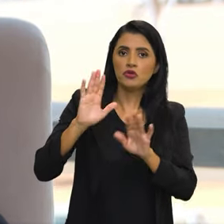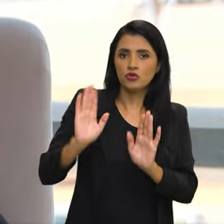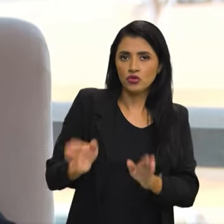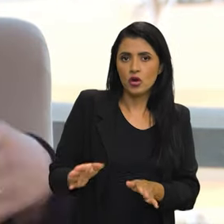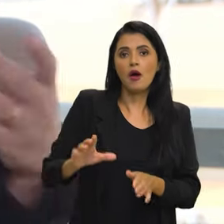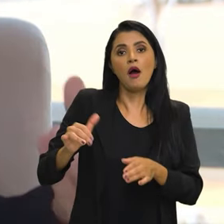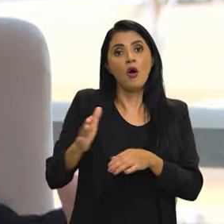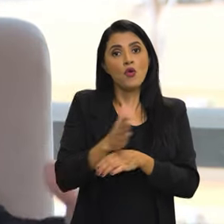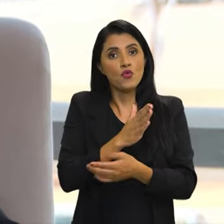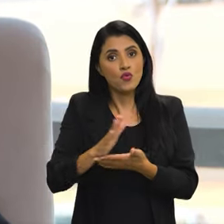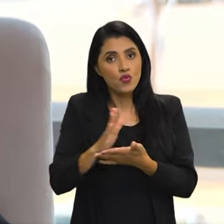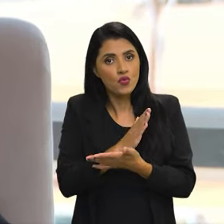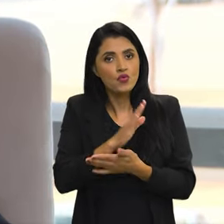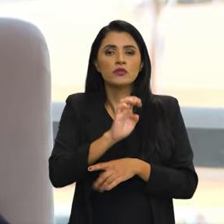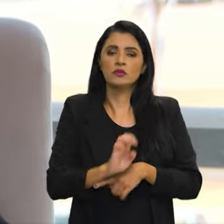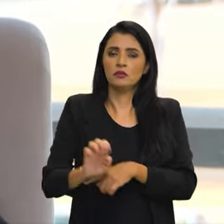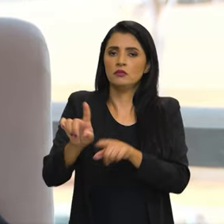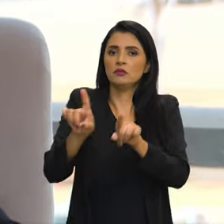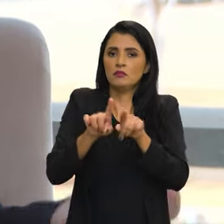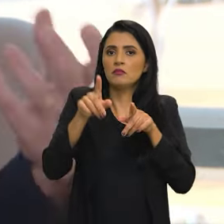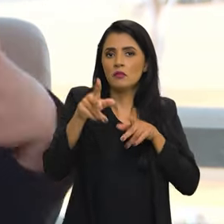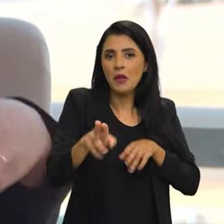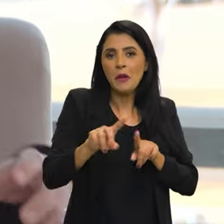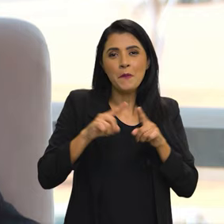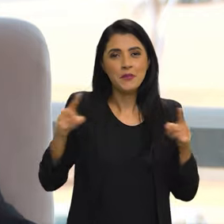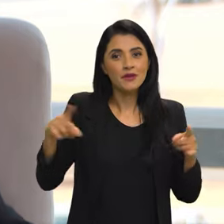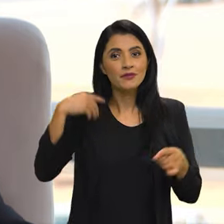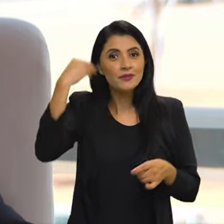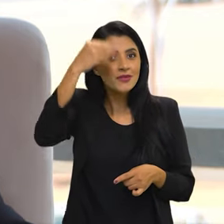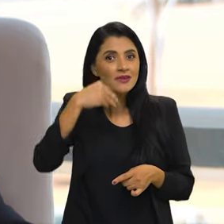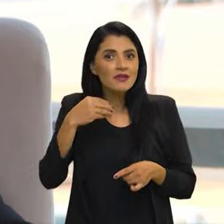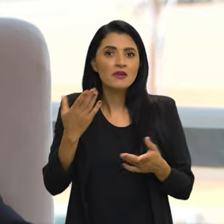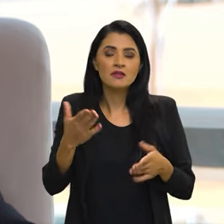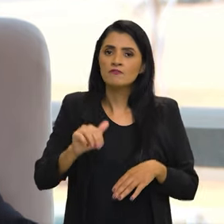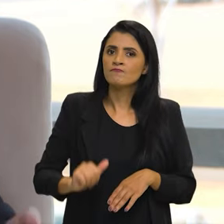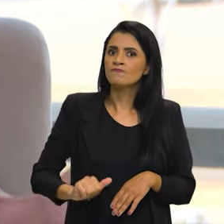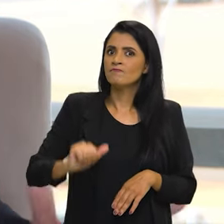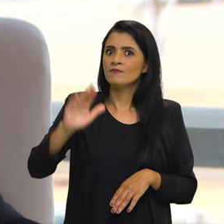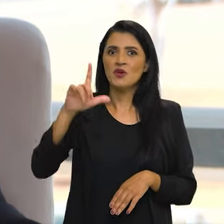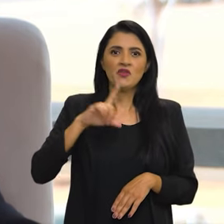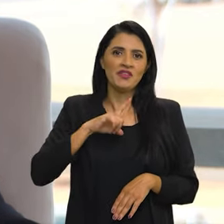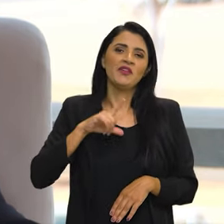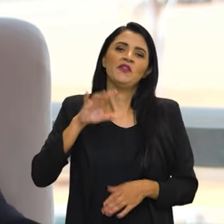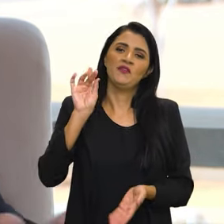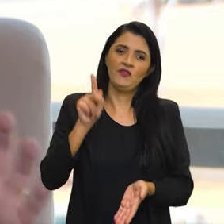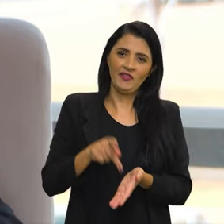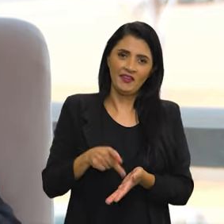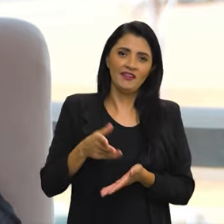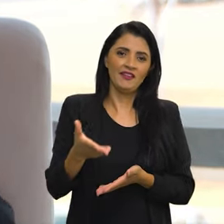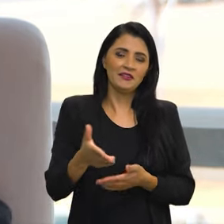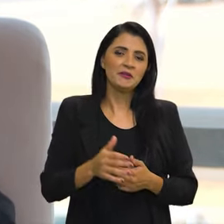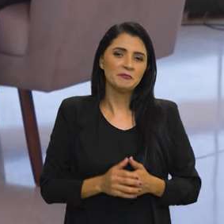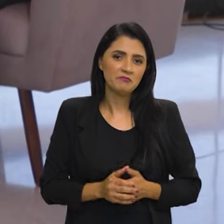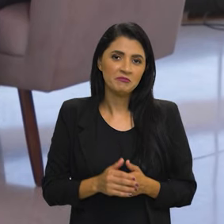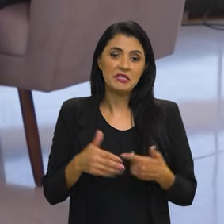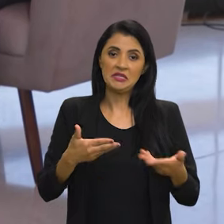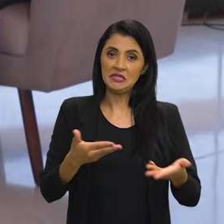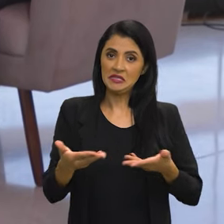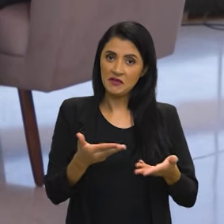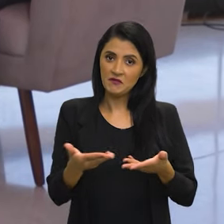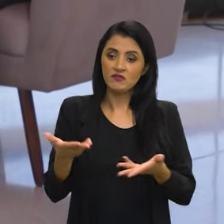mundo que já fazem isso, alguns estados brasileiros onde já existe, mas que a gente está trazendo uma experiência que vai ser talvez a maior do mundo, realmente, no tanto de